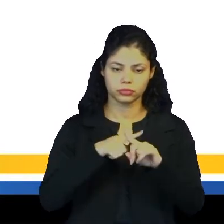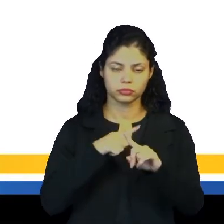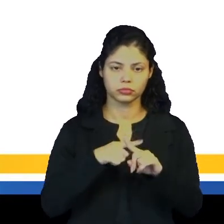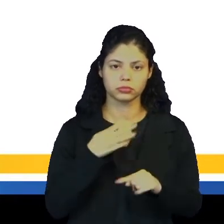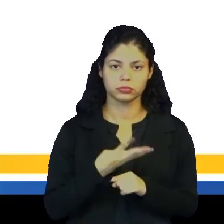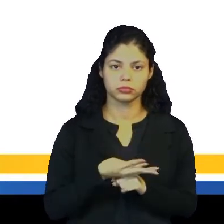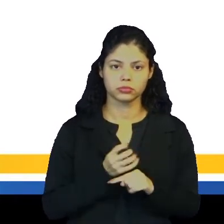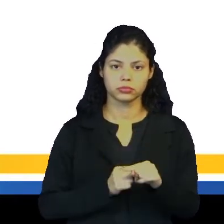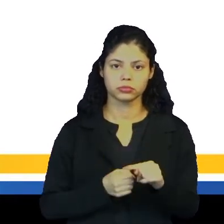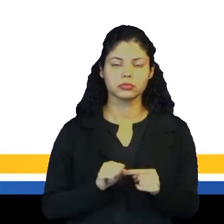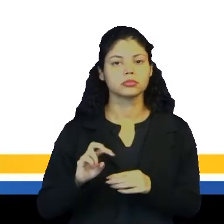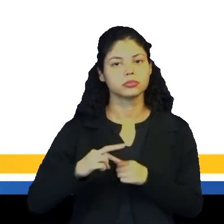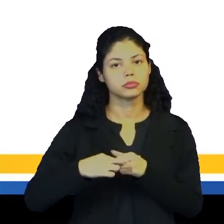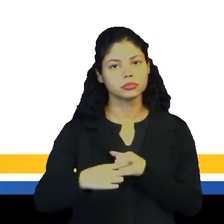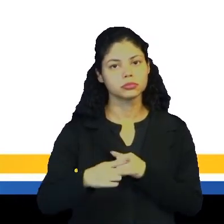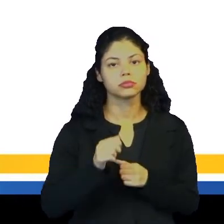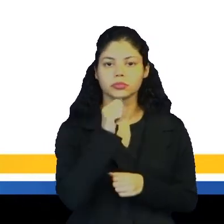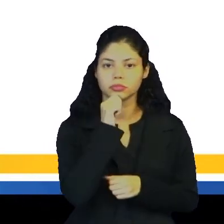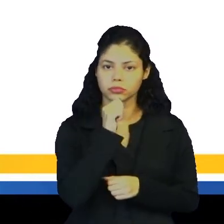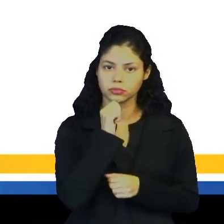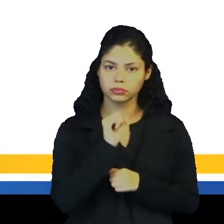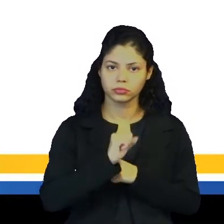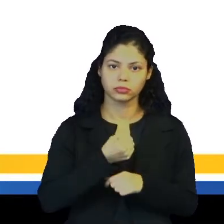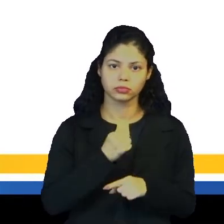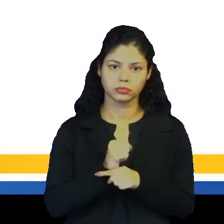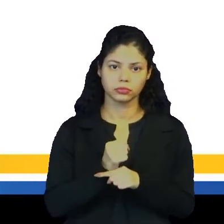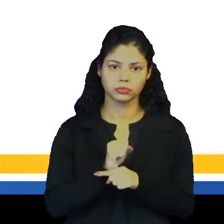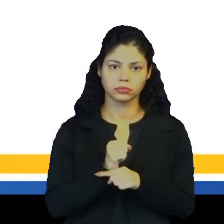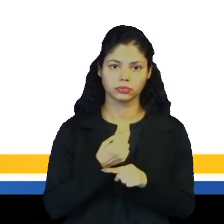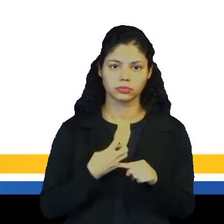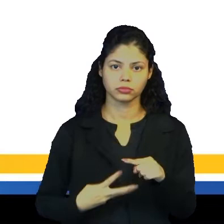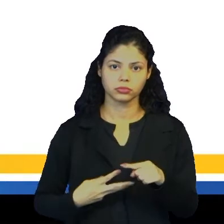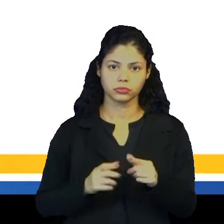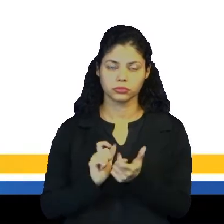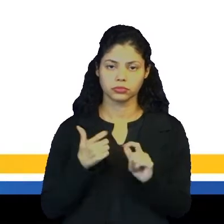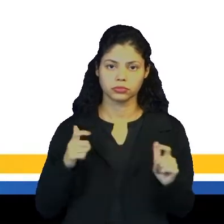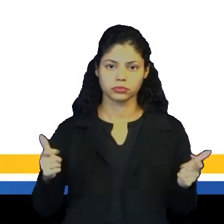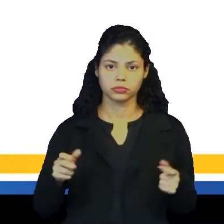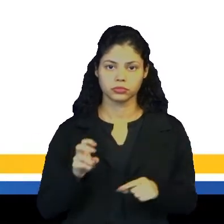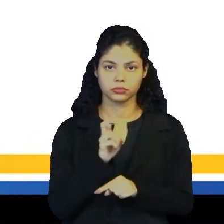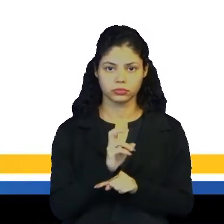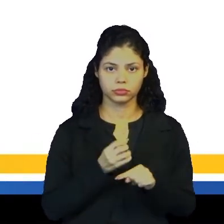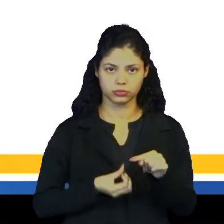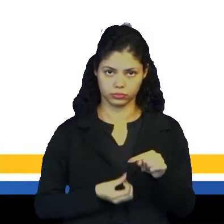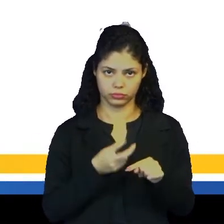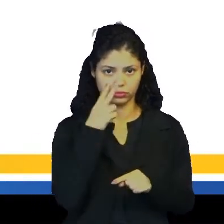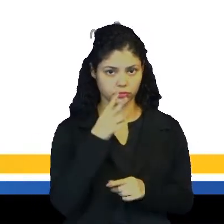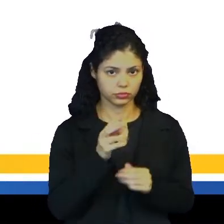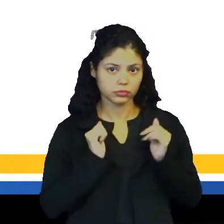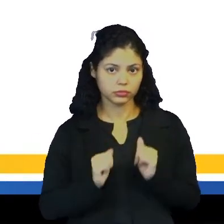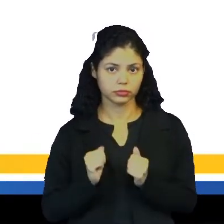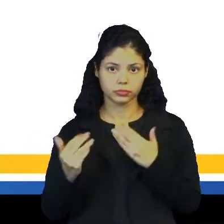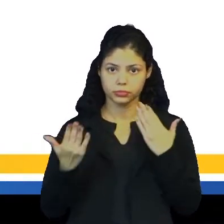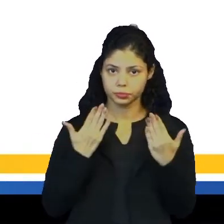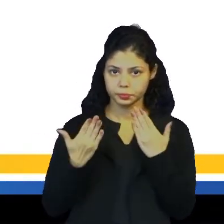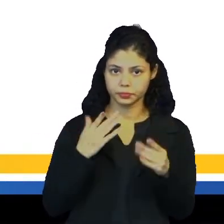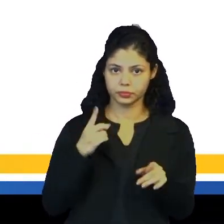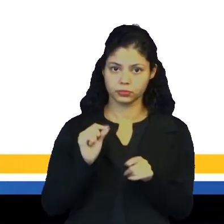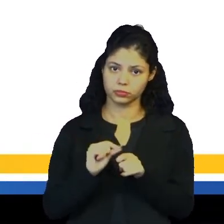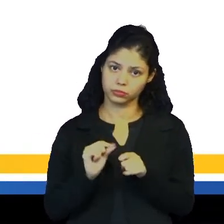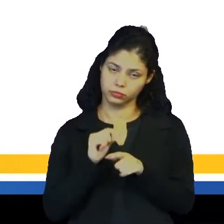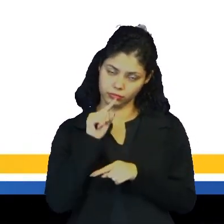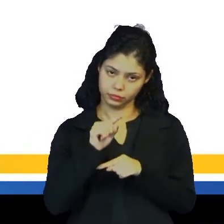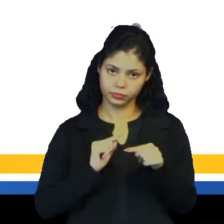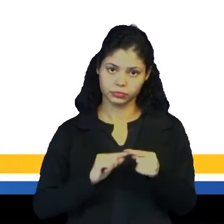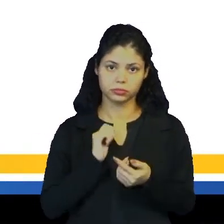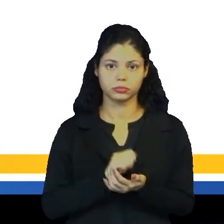multiplicação. Consequentemente, 8 sobre 3 vai ser maior que 5 sobre 6. Gente, vocês também podem comparar fazendo a